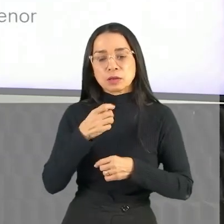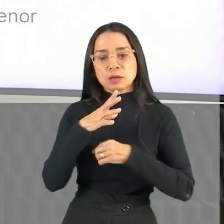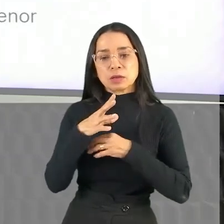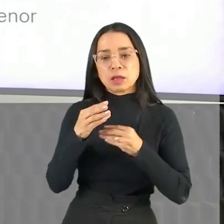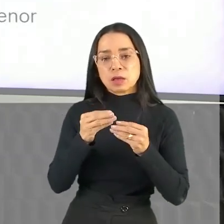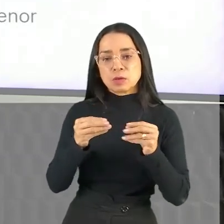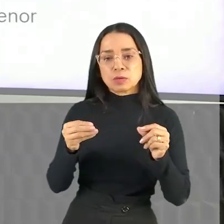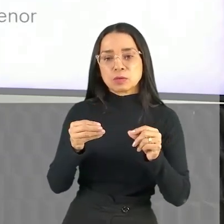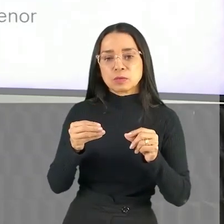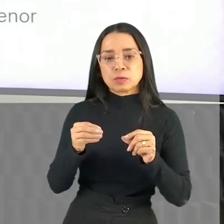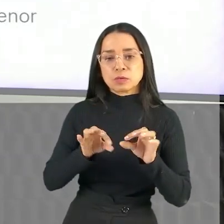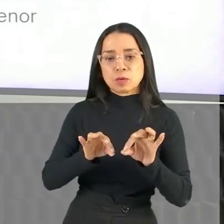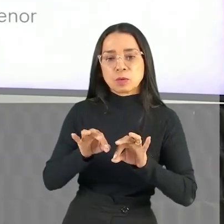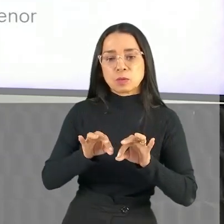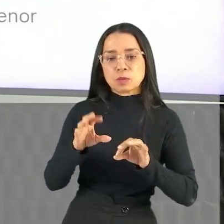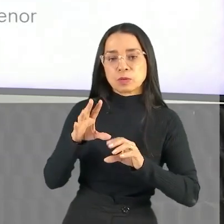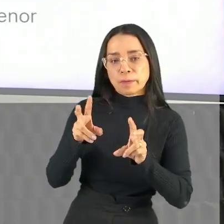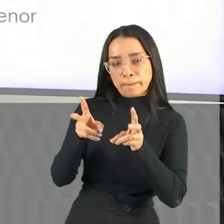heterótrofos.